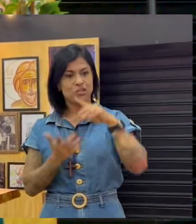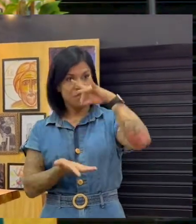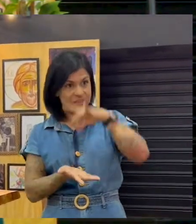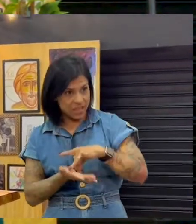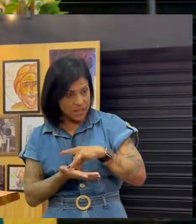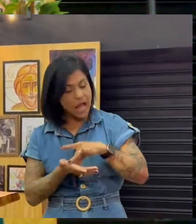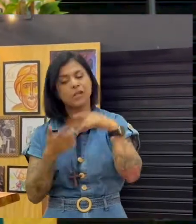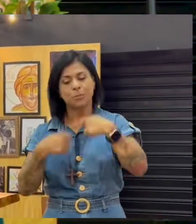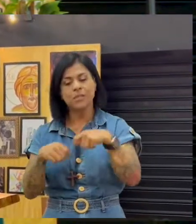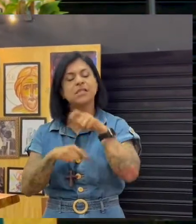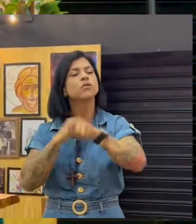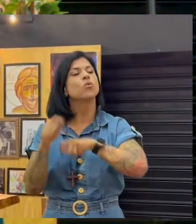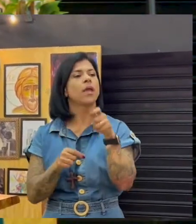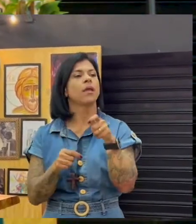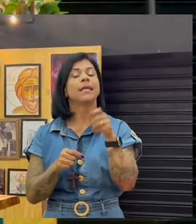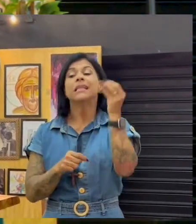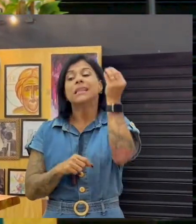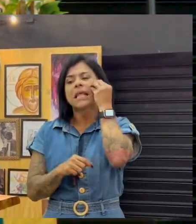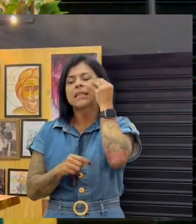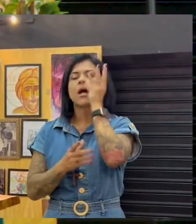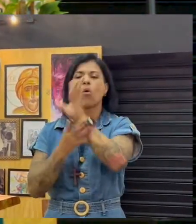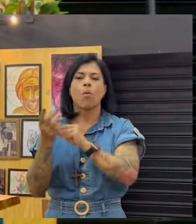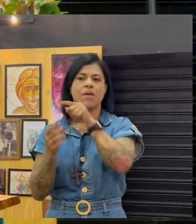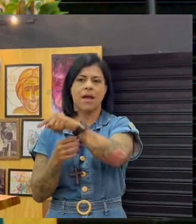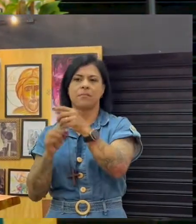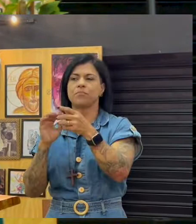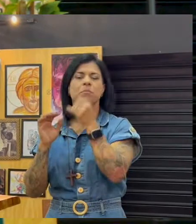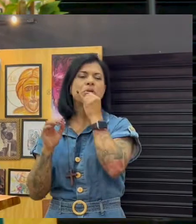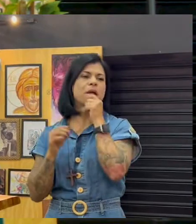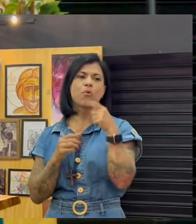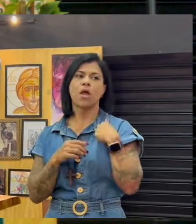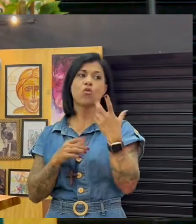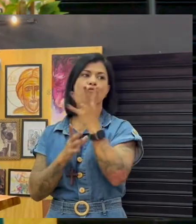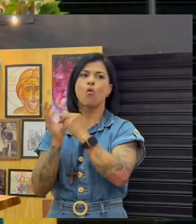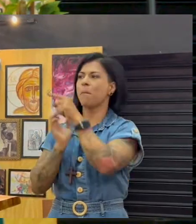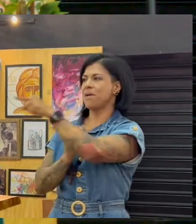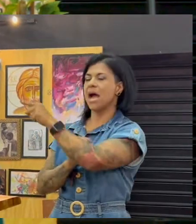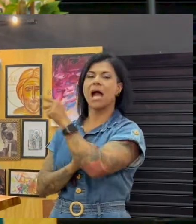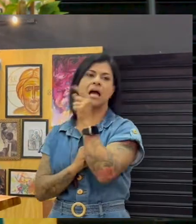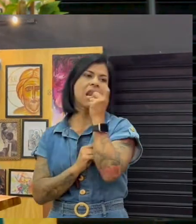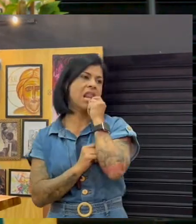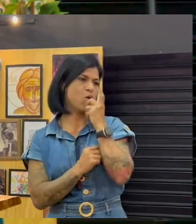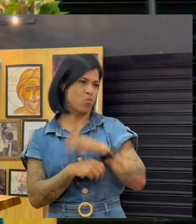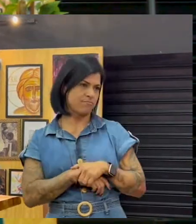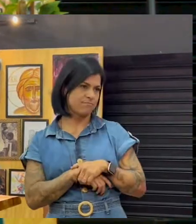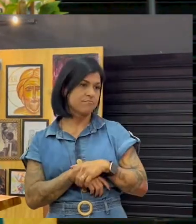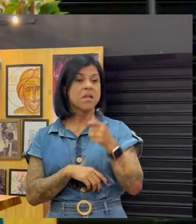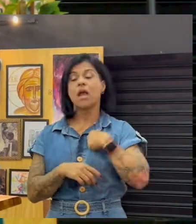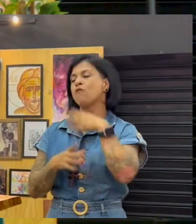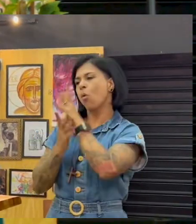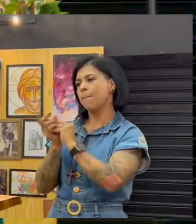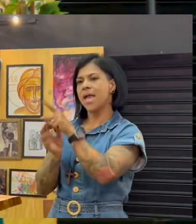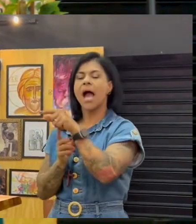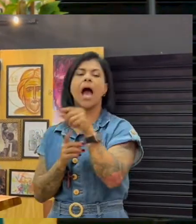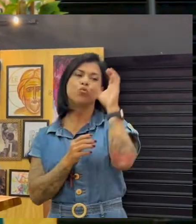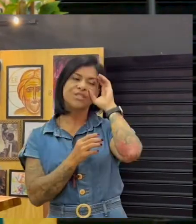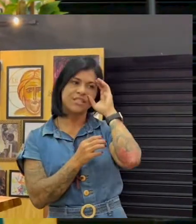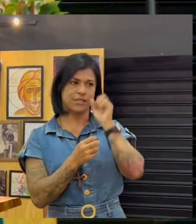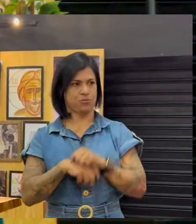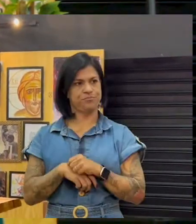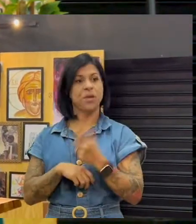parecidos com Ele, caminhando para isso, sabe? Então, a questão aqui não é se você se sente realizado no seu trabalho ou